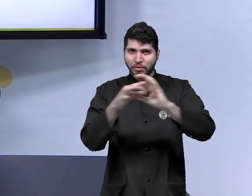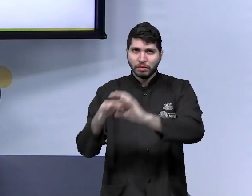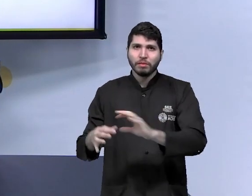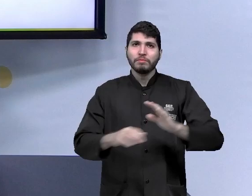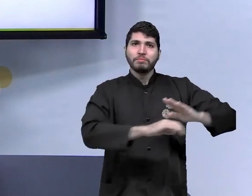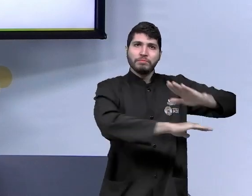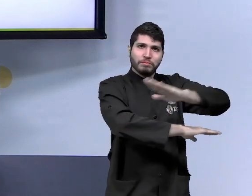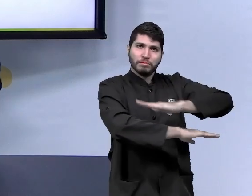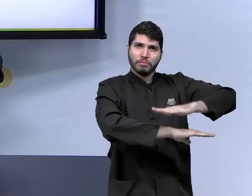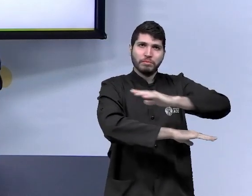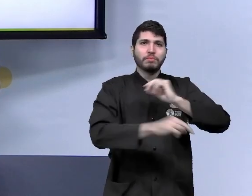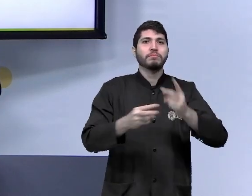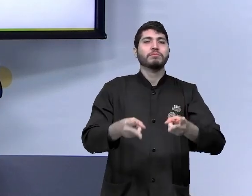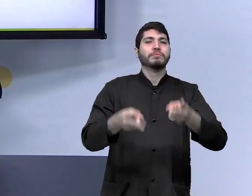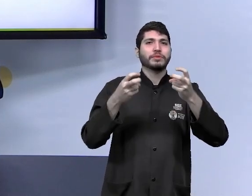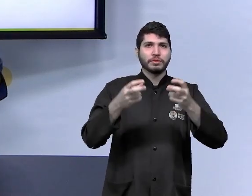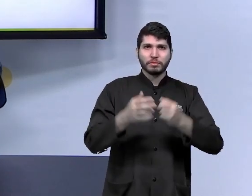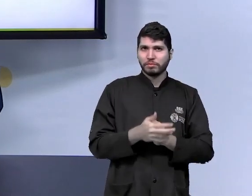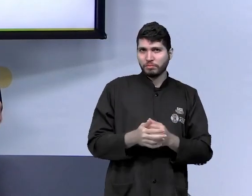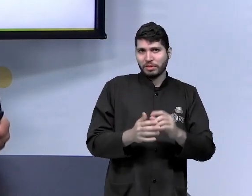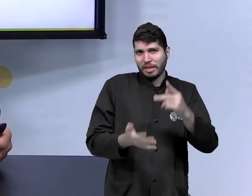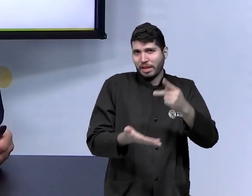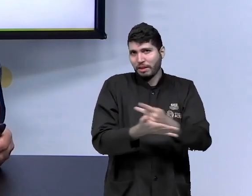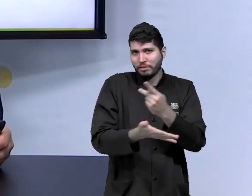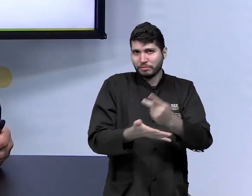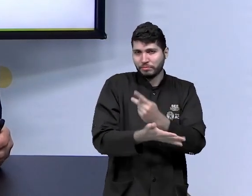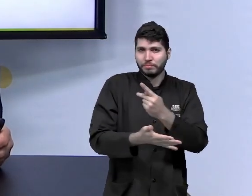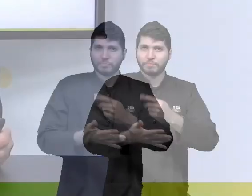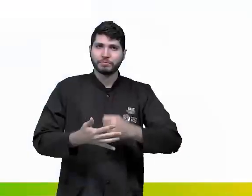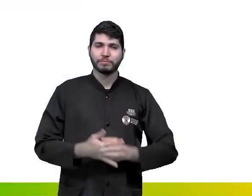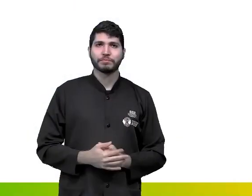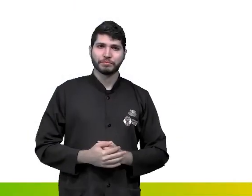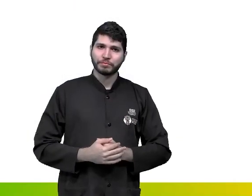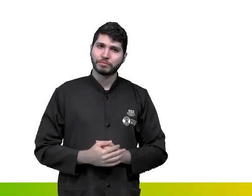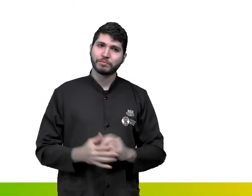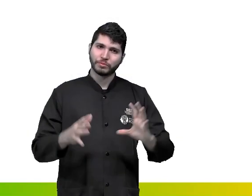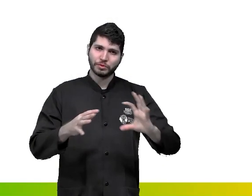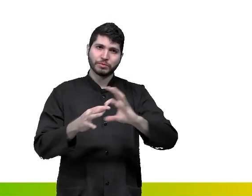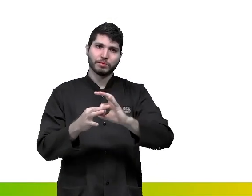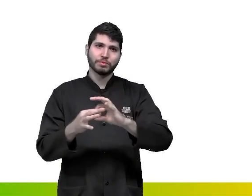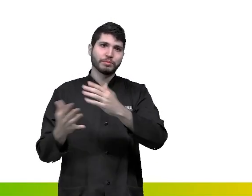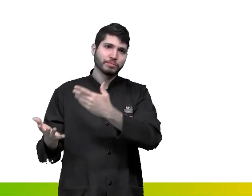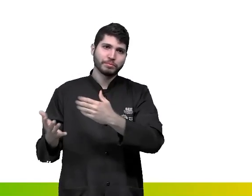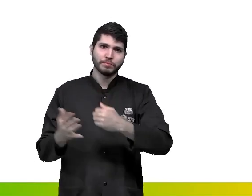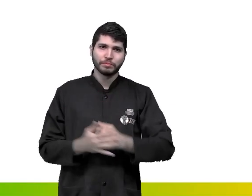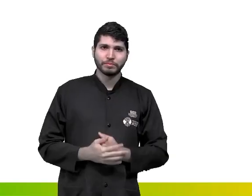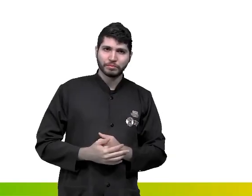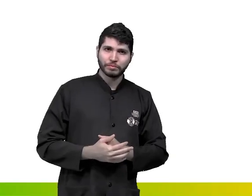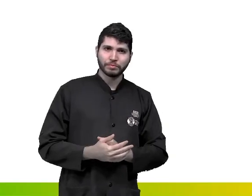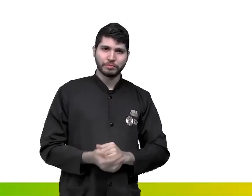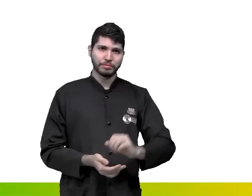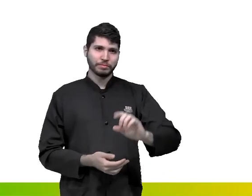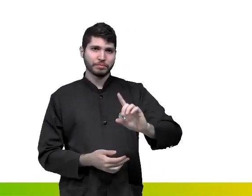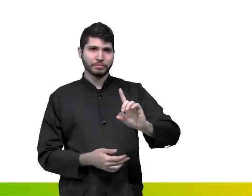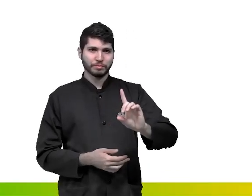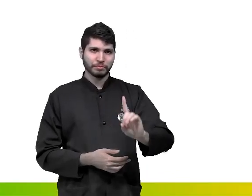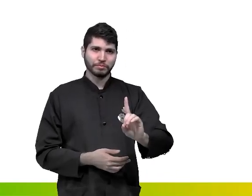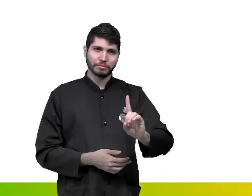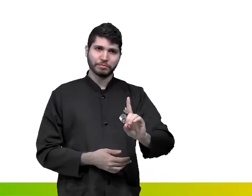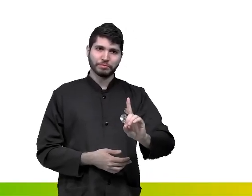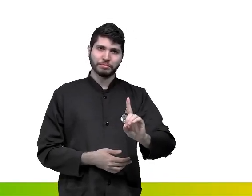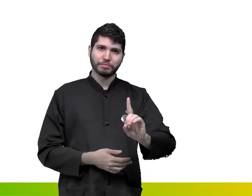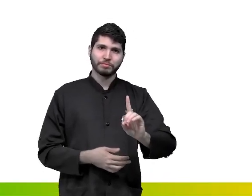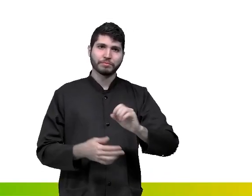formais, ela é percebido como um código inadequado. É o que diz aqui a nossa letra D, ó, é percebido como um código incorreto. Então,